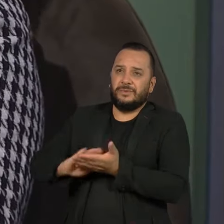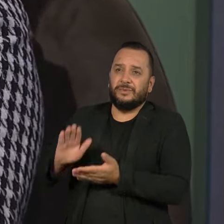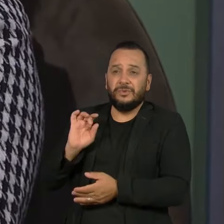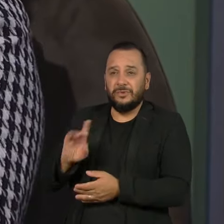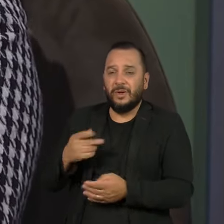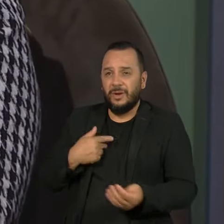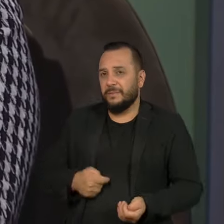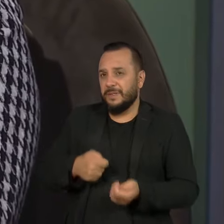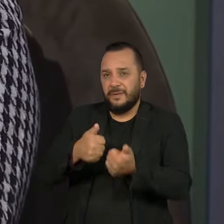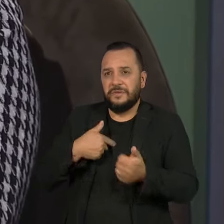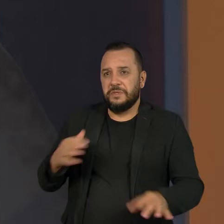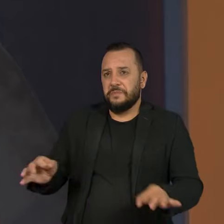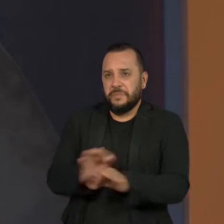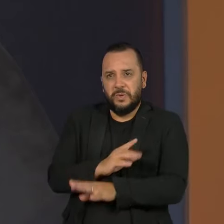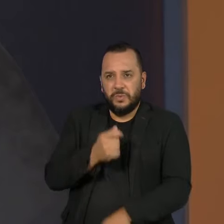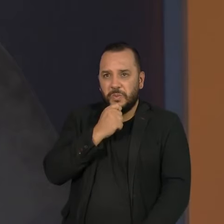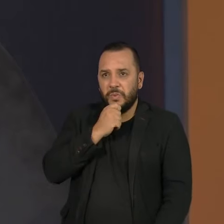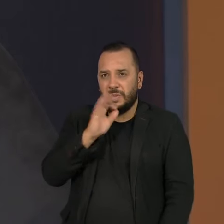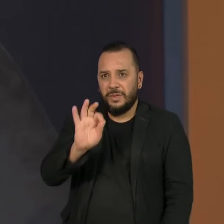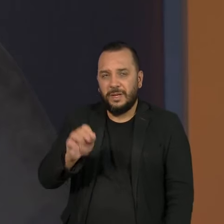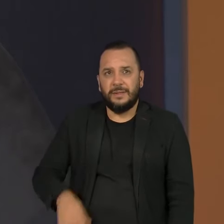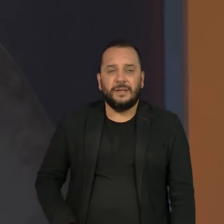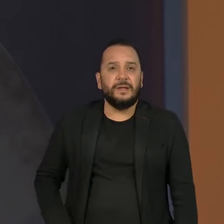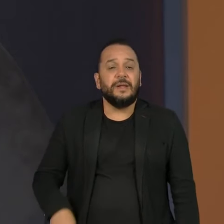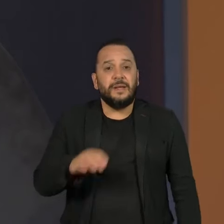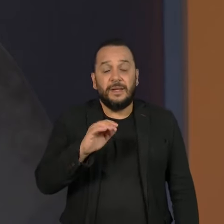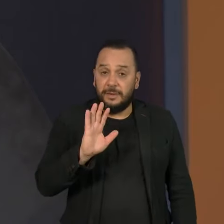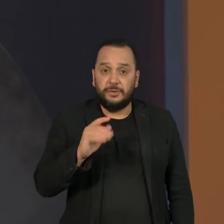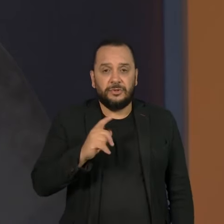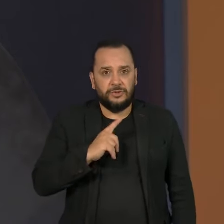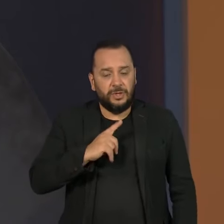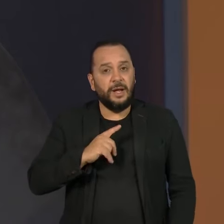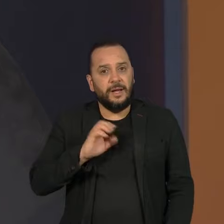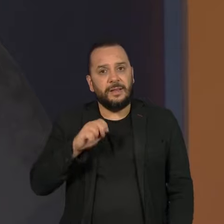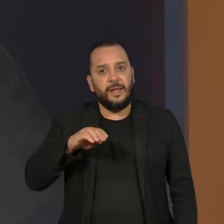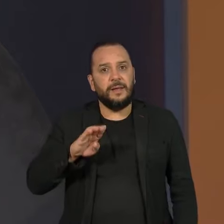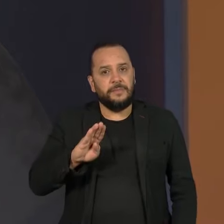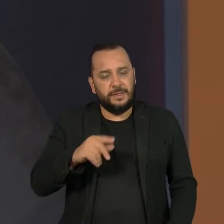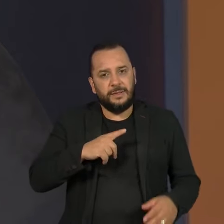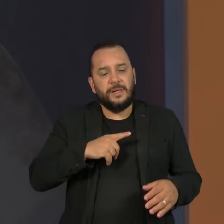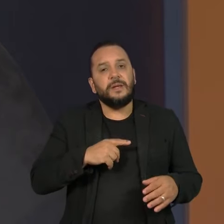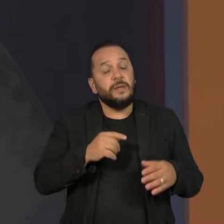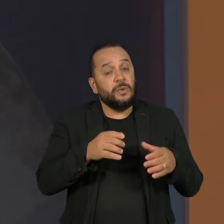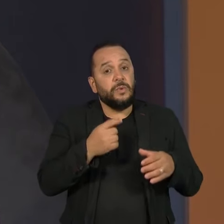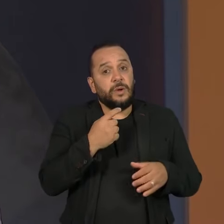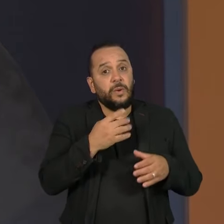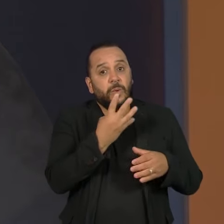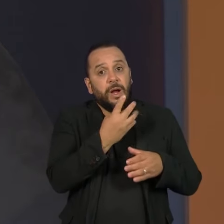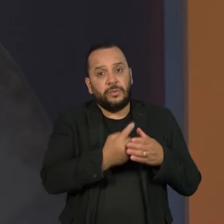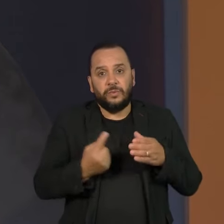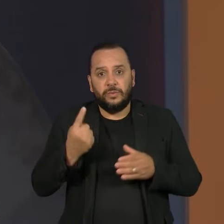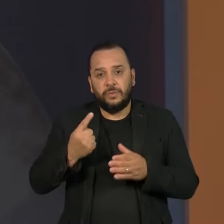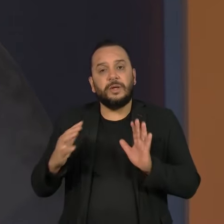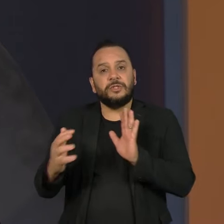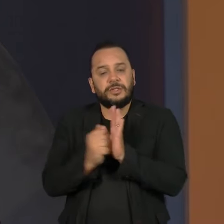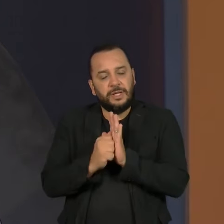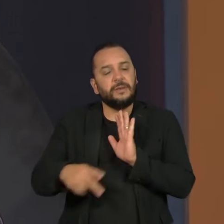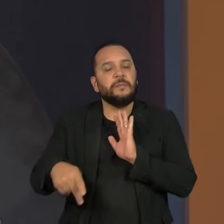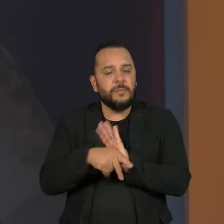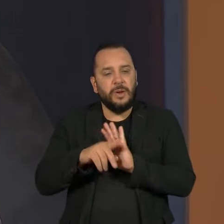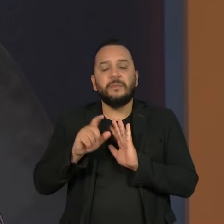da bolsa não é o suficiente. Olha, em média, 1 em cada 4 matriculados em programas de mestrado e doutorado no Brasil é